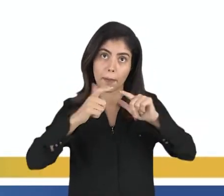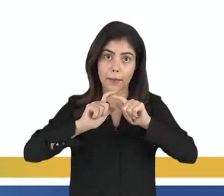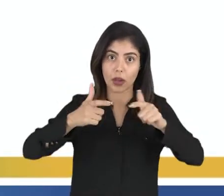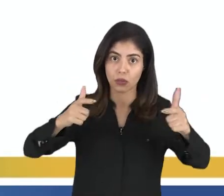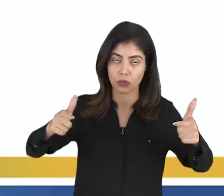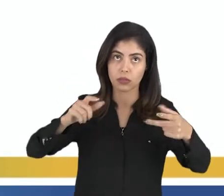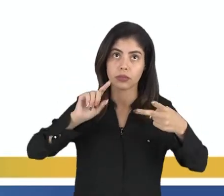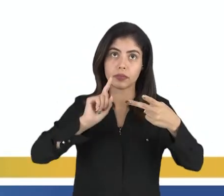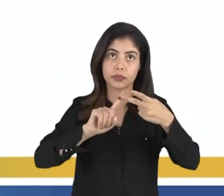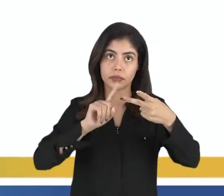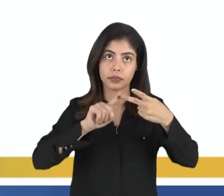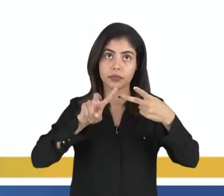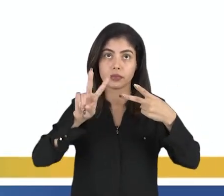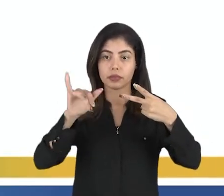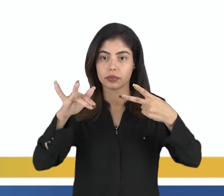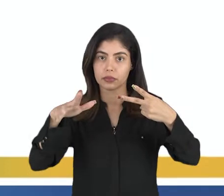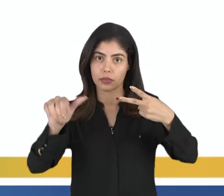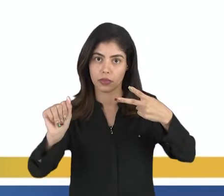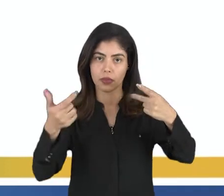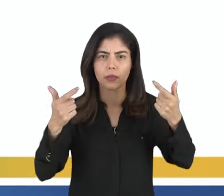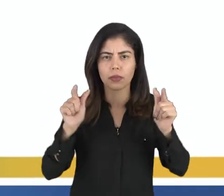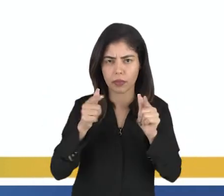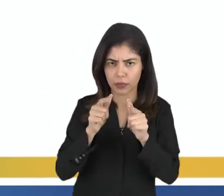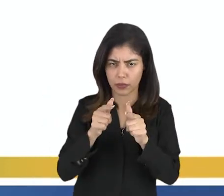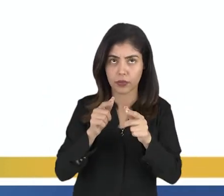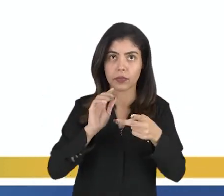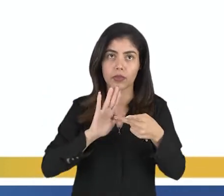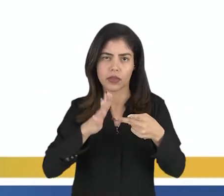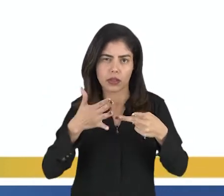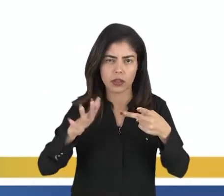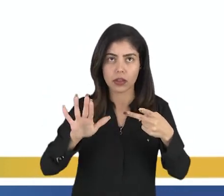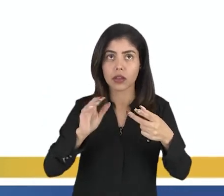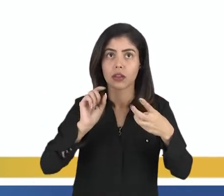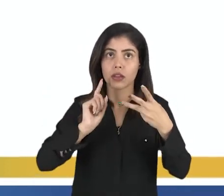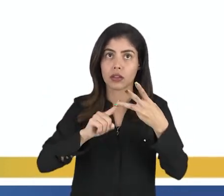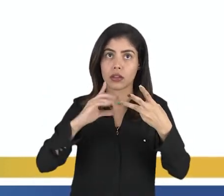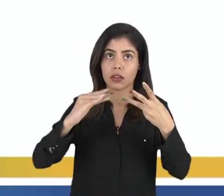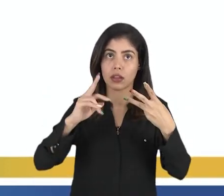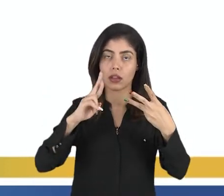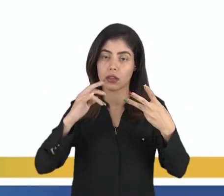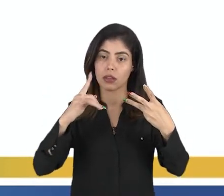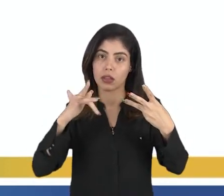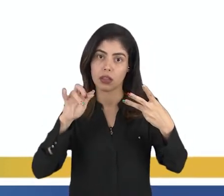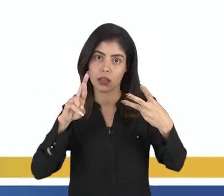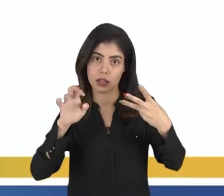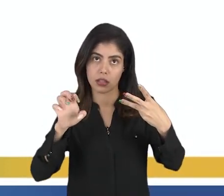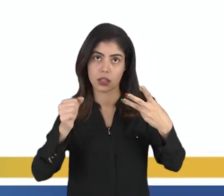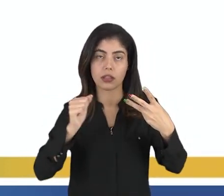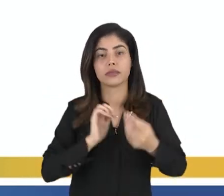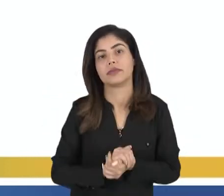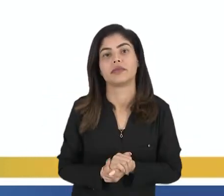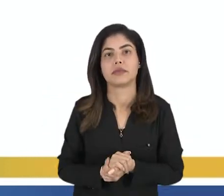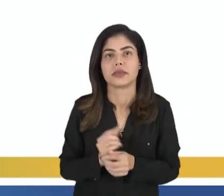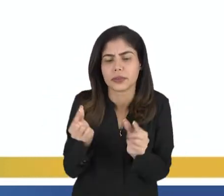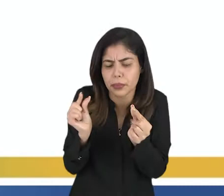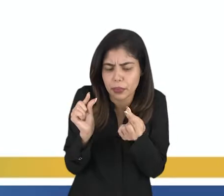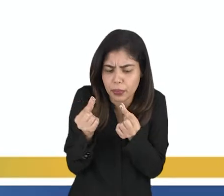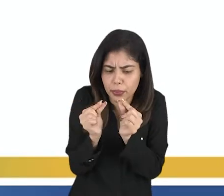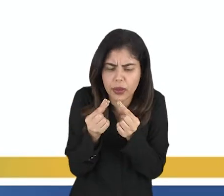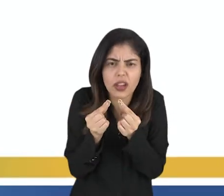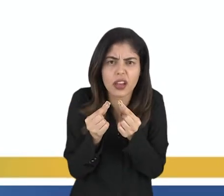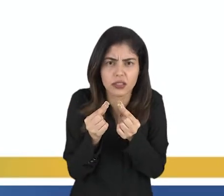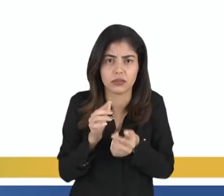sanguíneos maiores, as veias, que são vasos sanguíneos intermediários, e os capilares, que são vasos sanguíneos